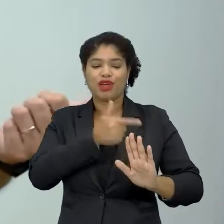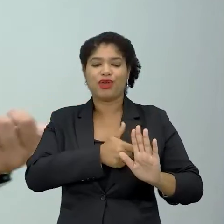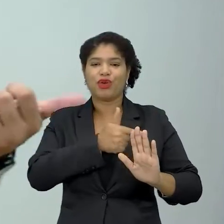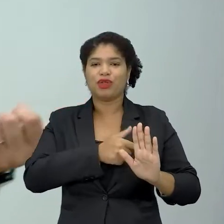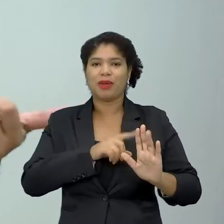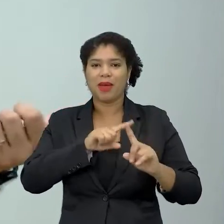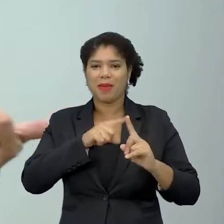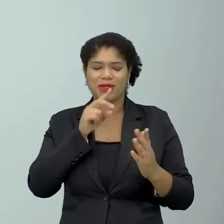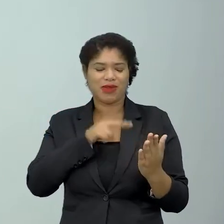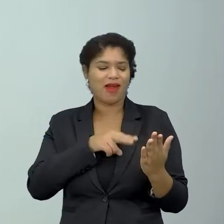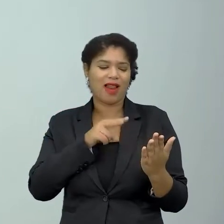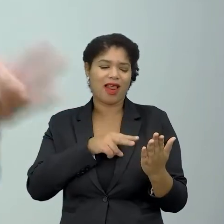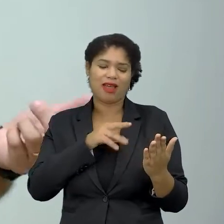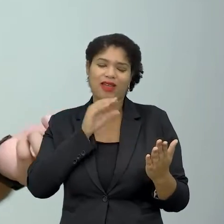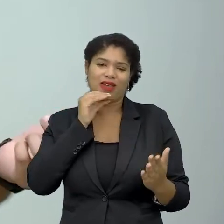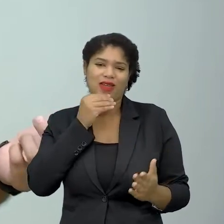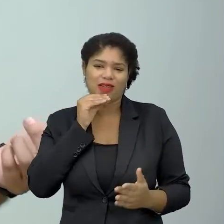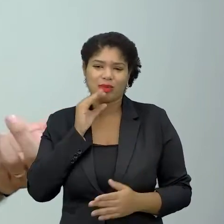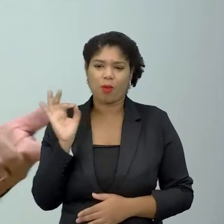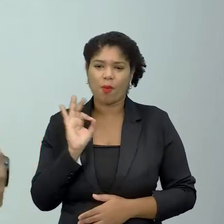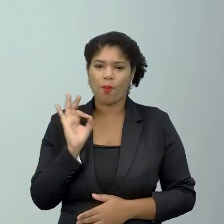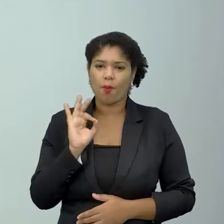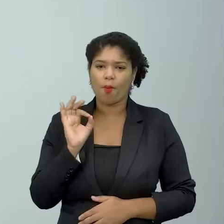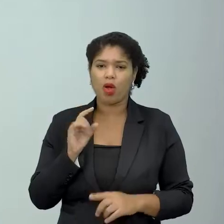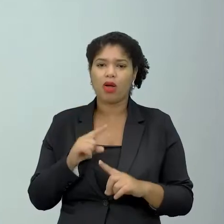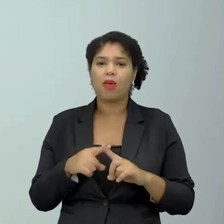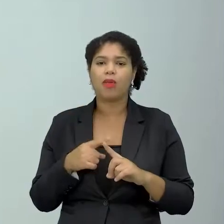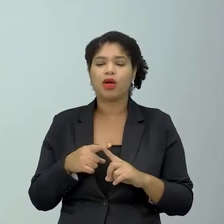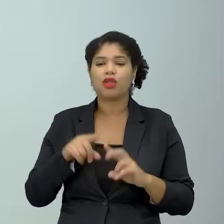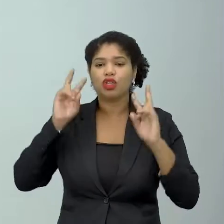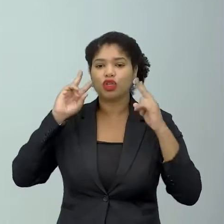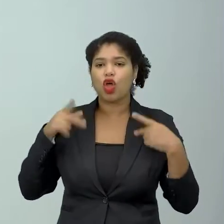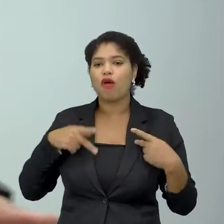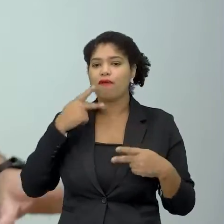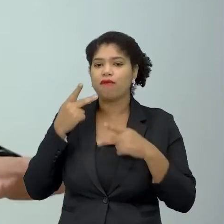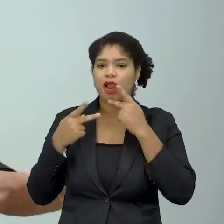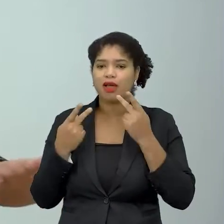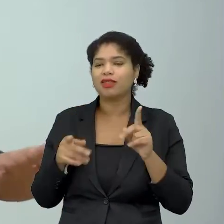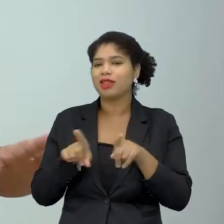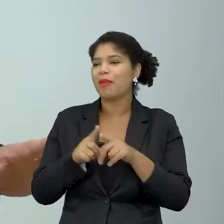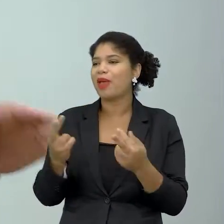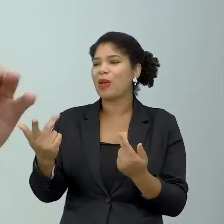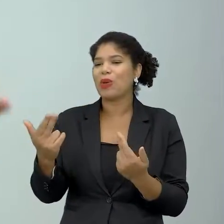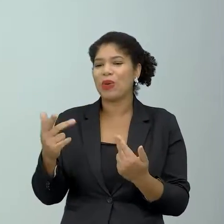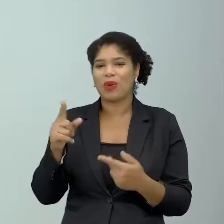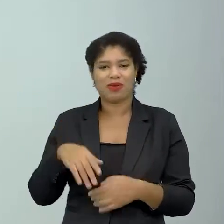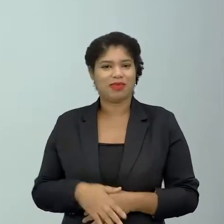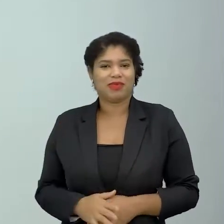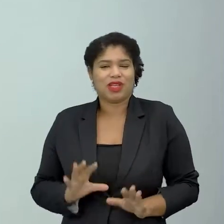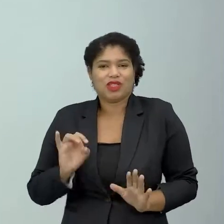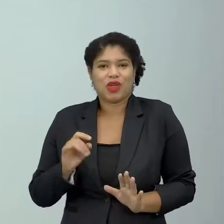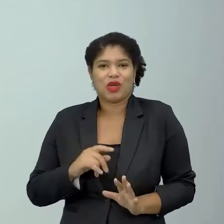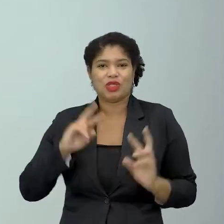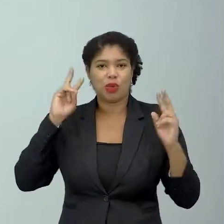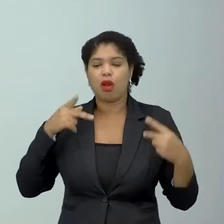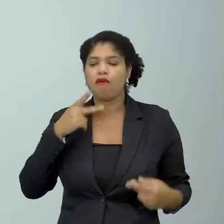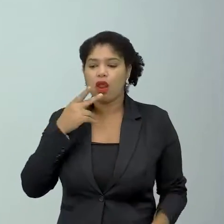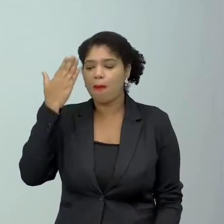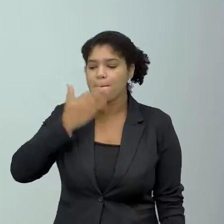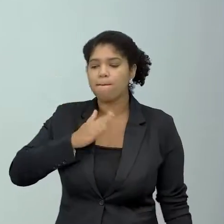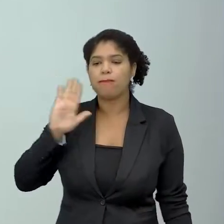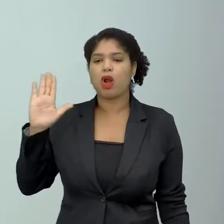ninguém leu aquilo como dúvida, porque naquela época o que o homem falava era o que o homem falava, acabou. Bastava a voz do homem dizer alguma coisa.